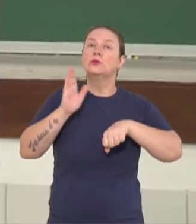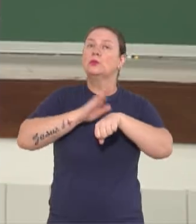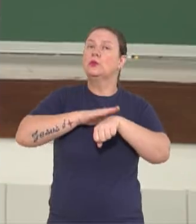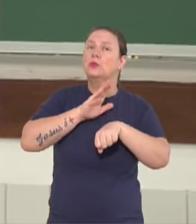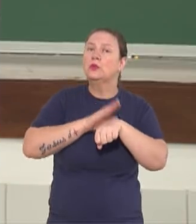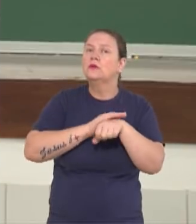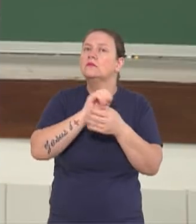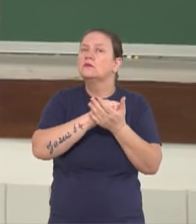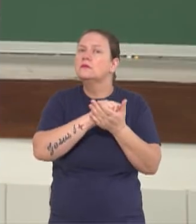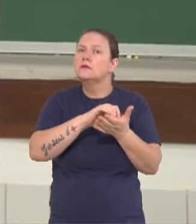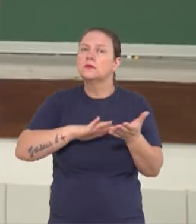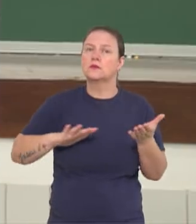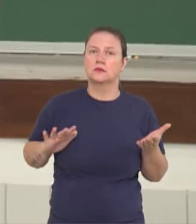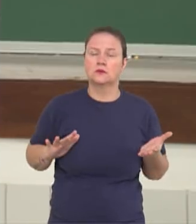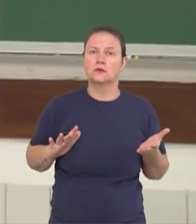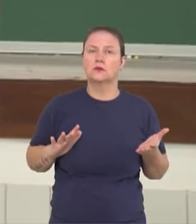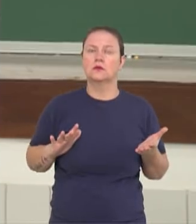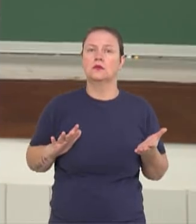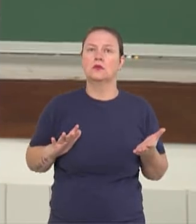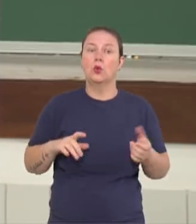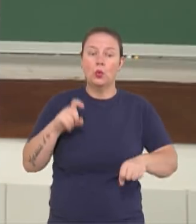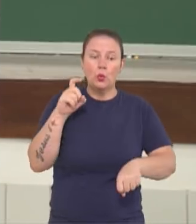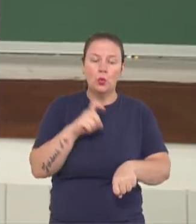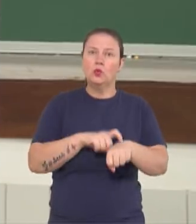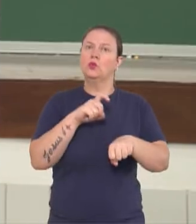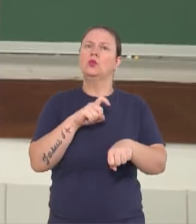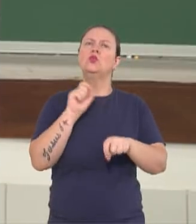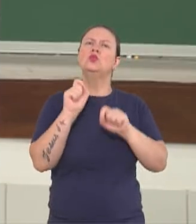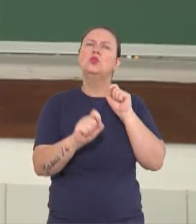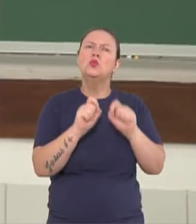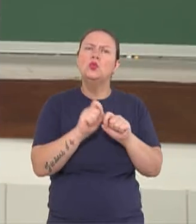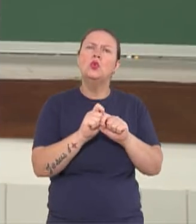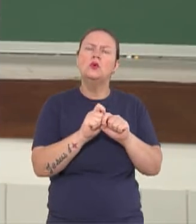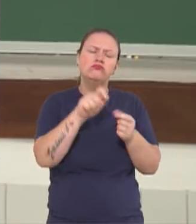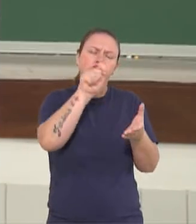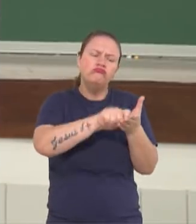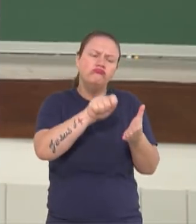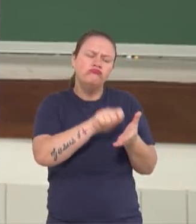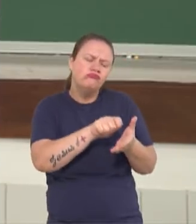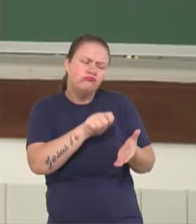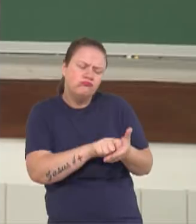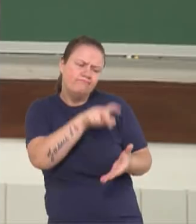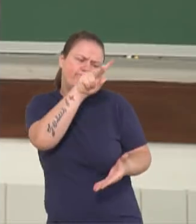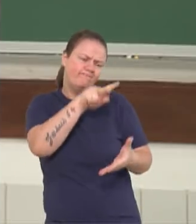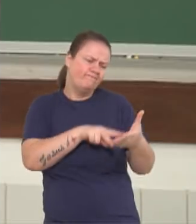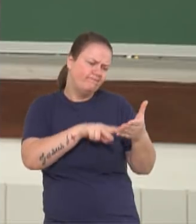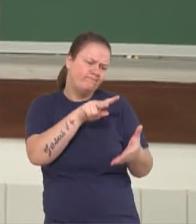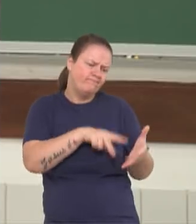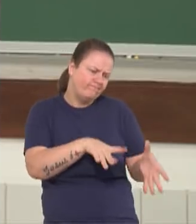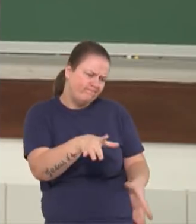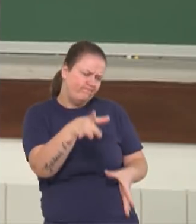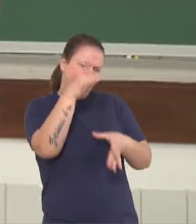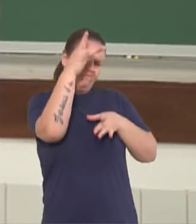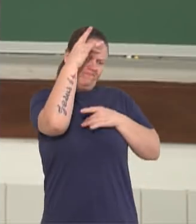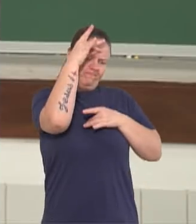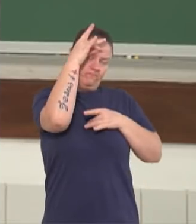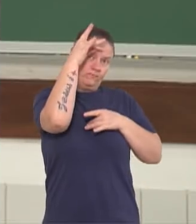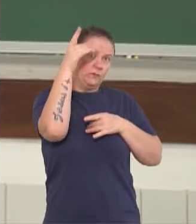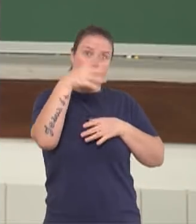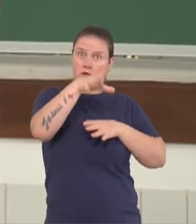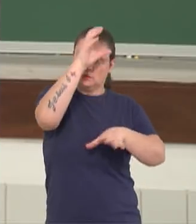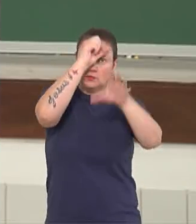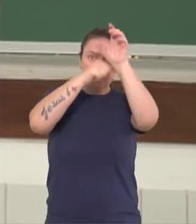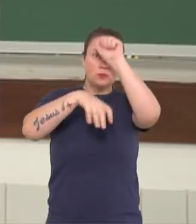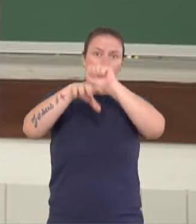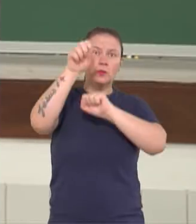as atividades, né, é no ato de escrever que a gente se apropria dos conceitos, né? A escrita, ela está